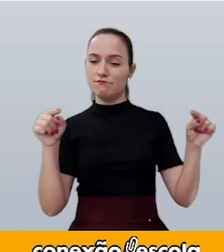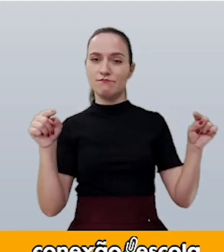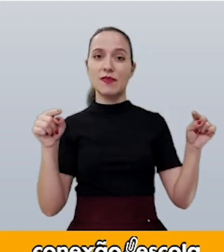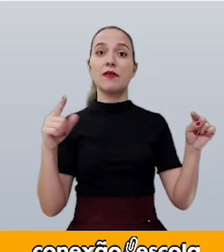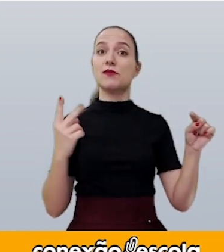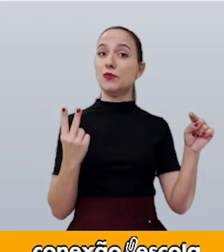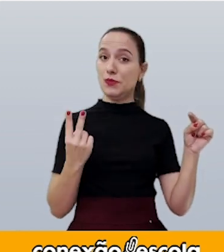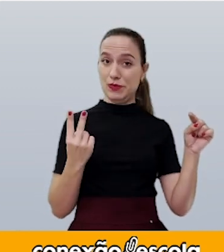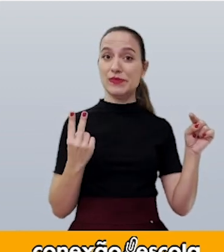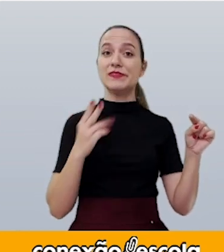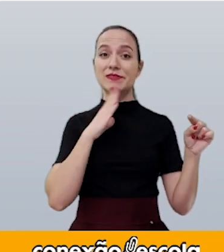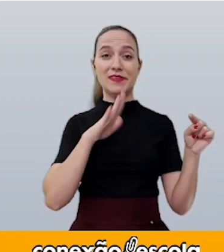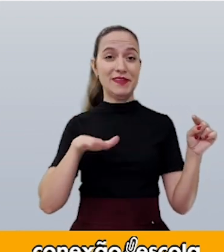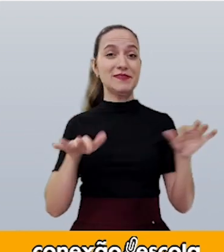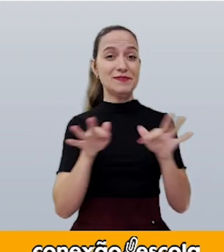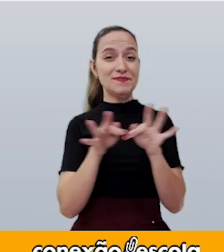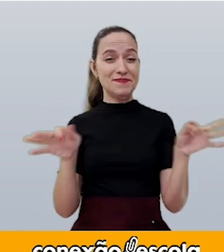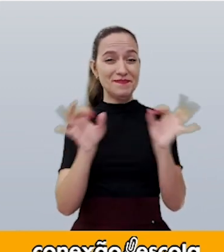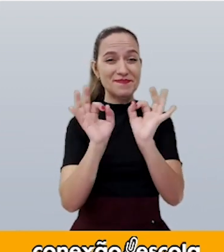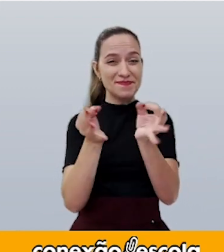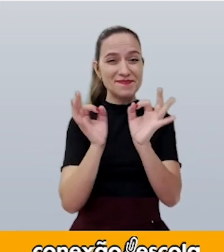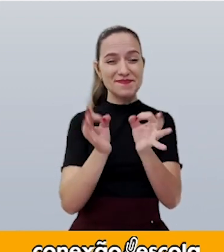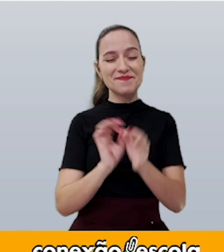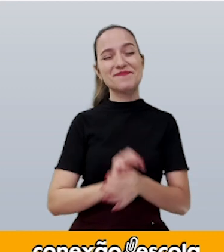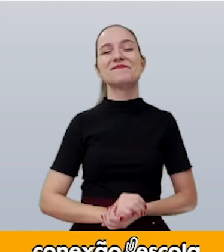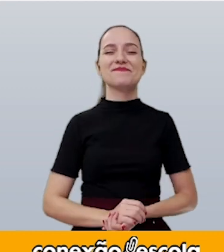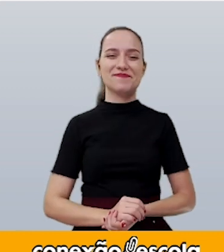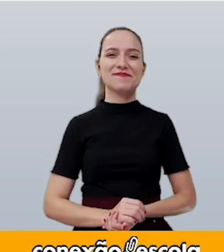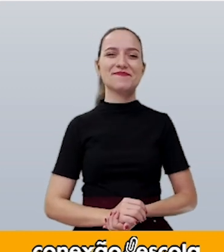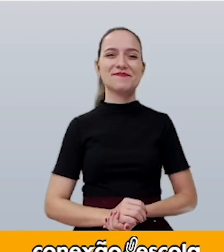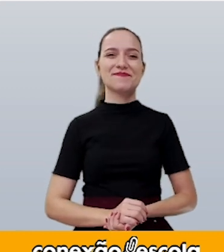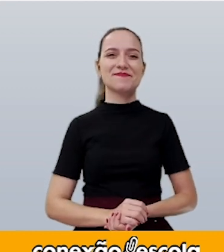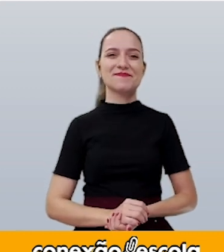Analisando aqui, bem simples, não é mesmo?